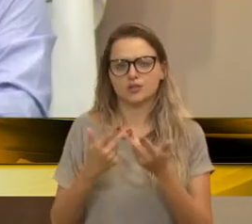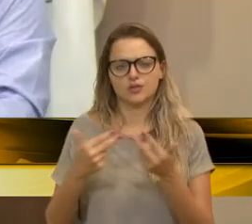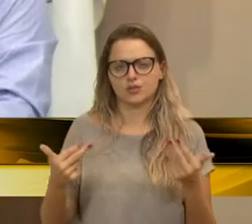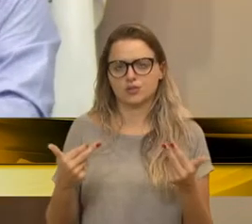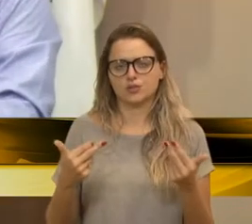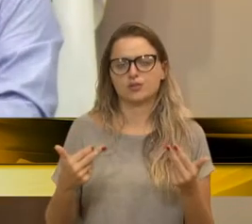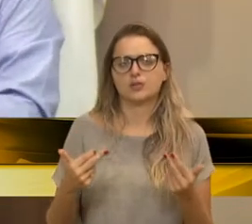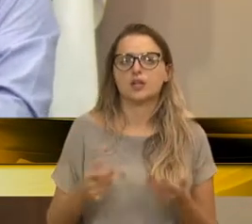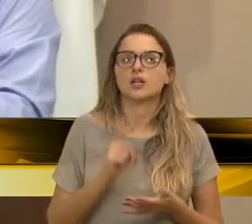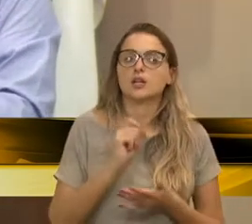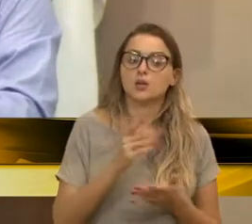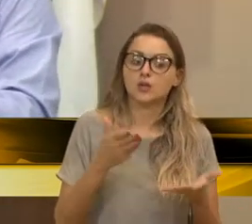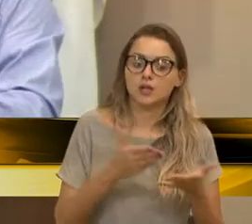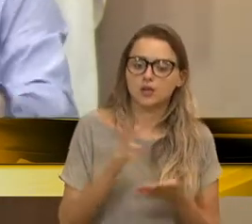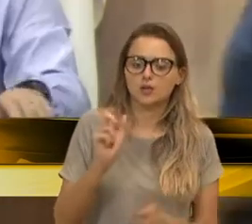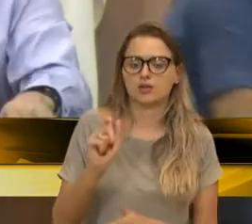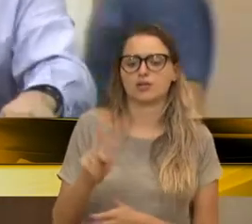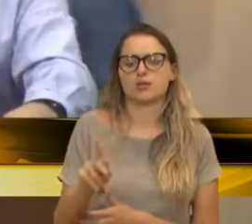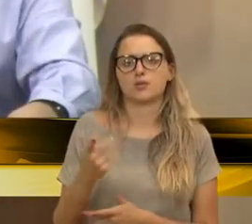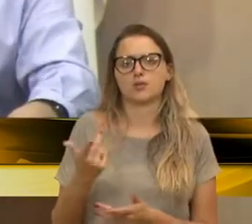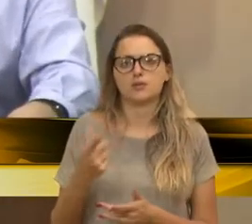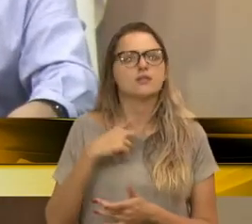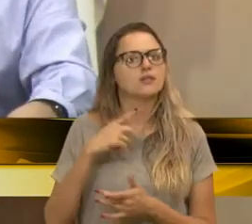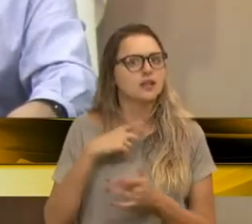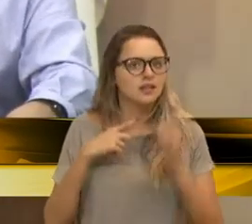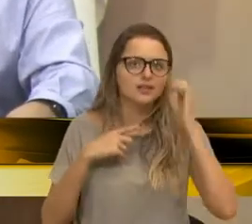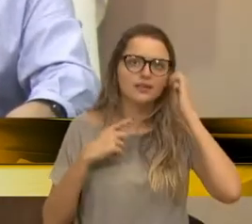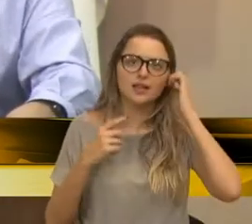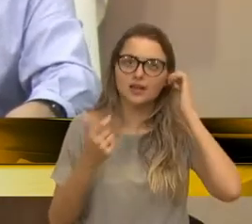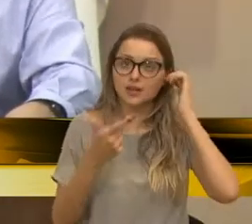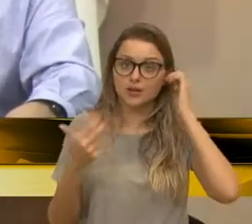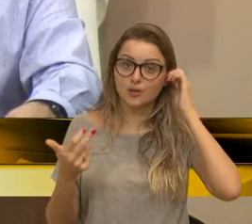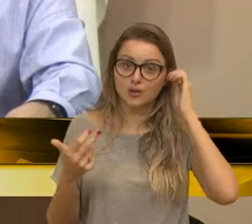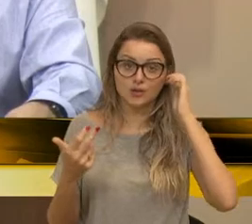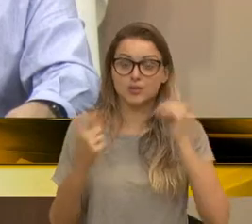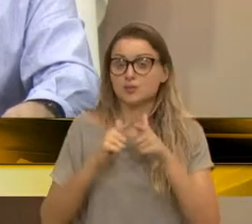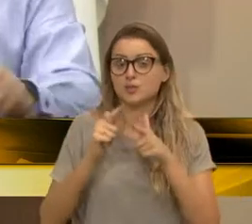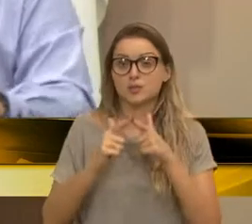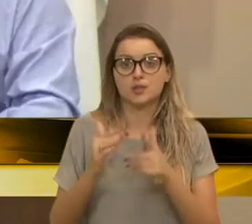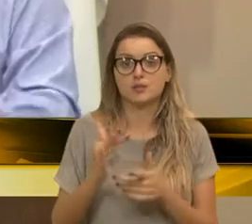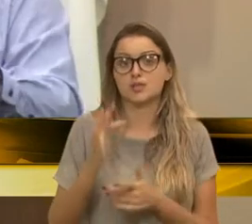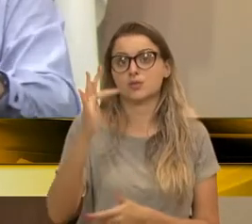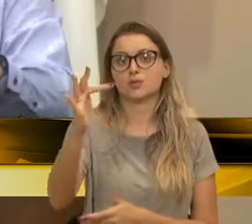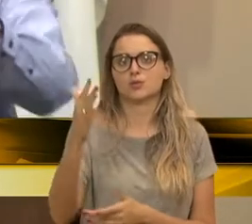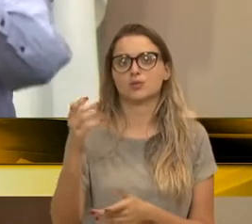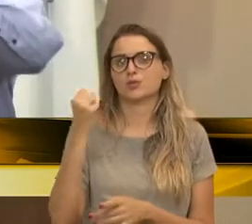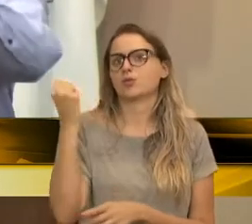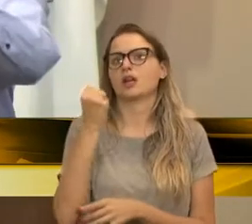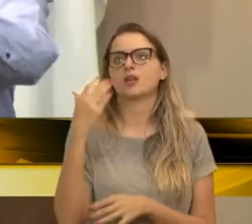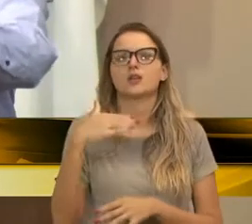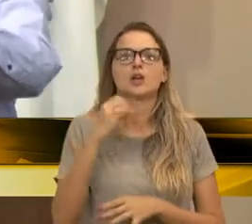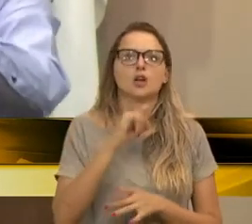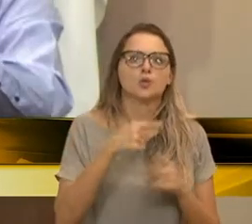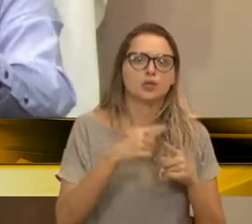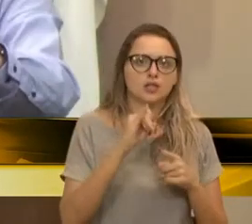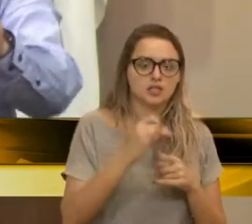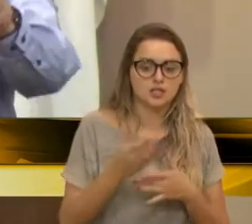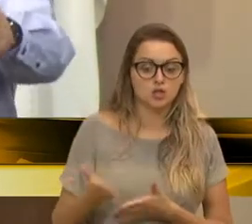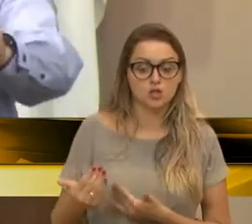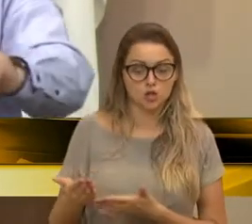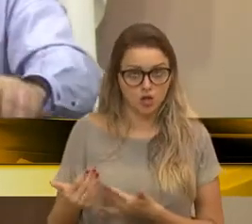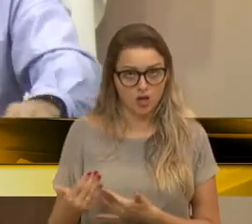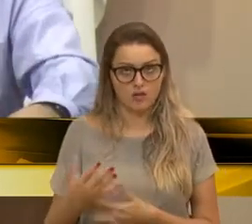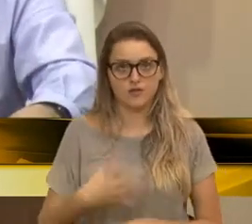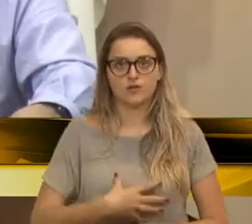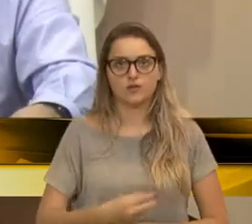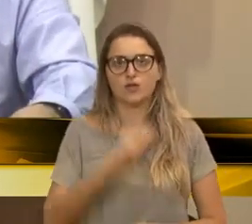esse quesito da Previdência, agora mexer ali, vai ter consequências graves no futuro. Porque quando um jovem está na propriedade, filho de